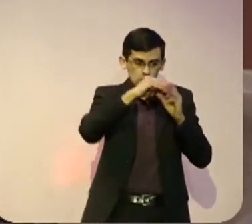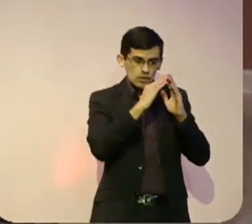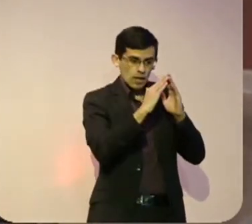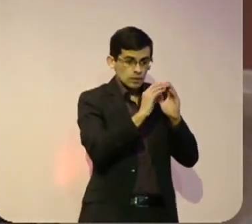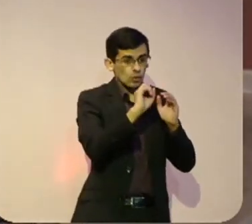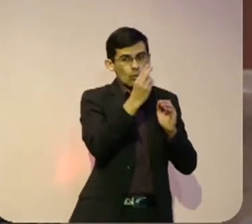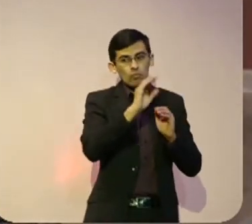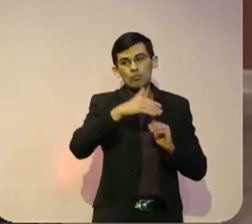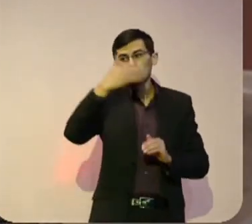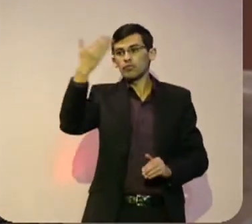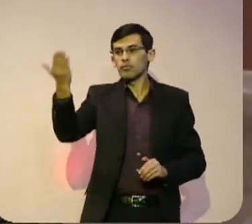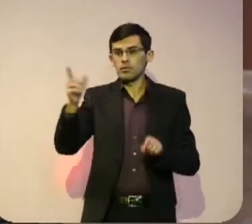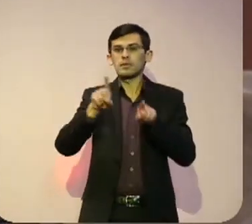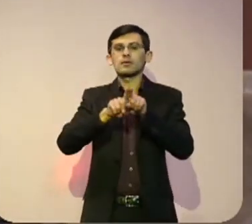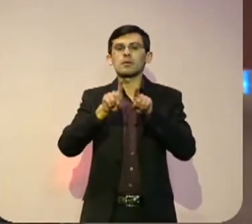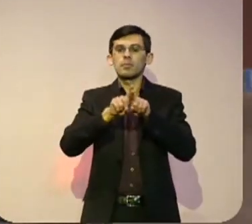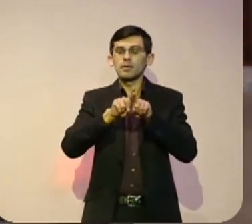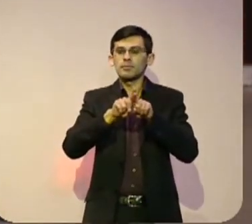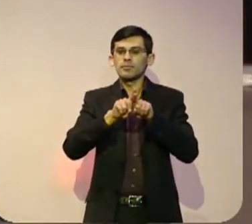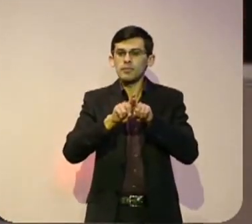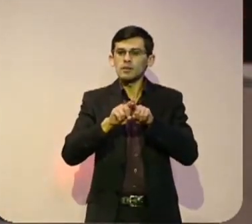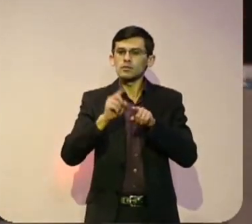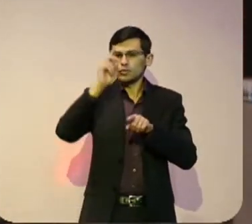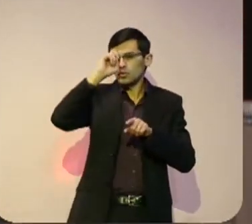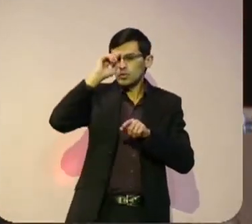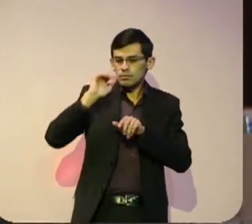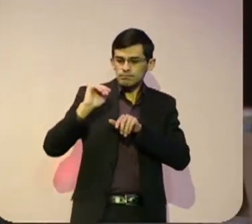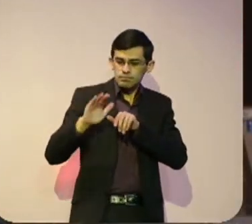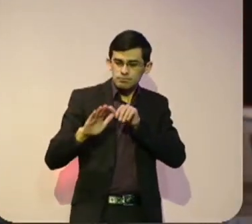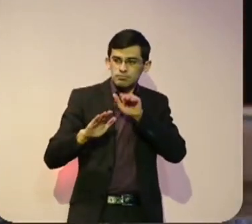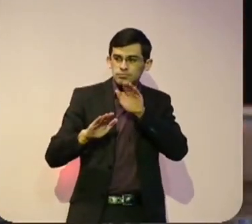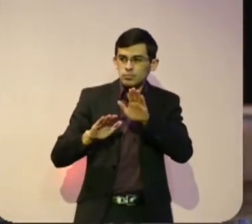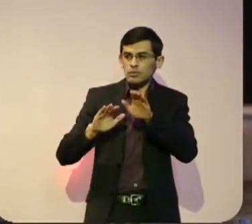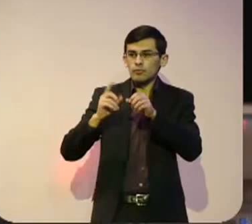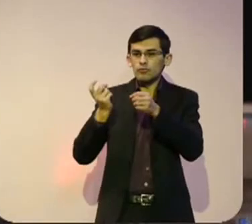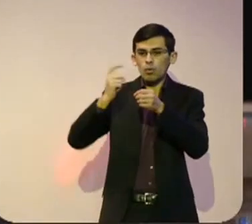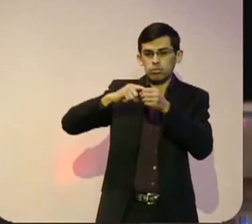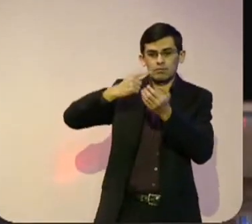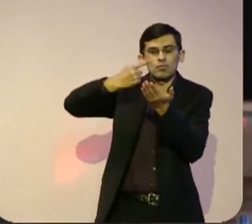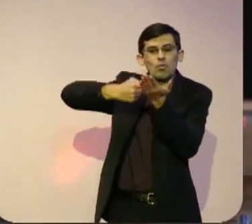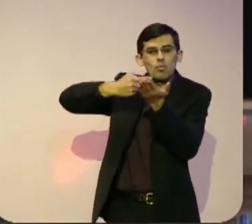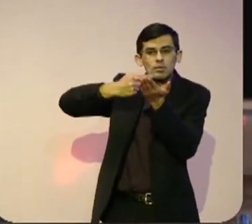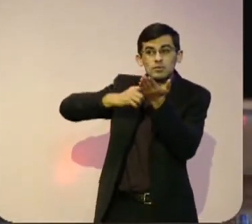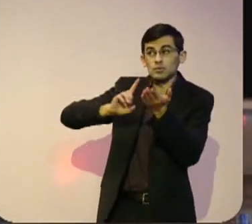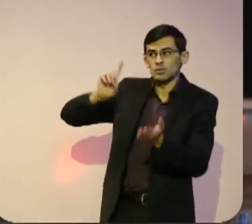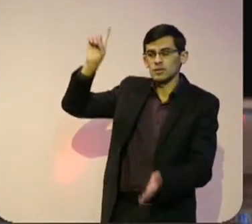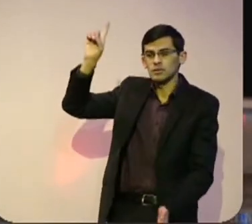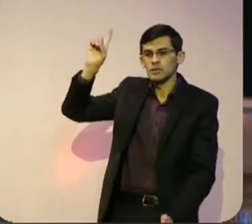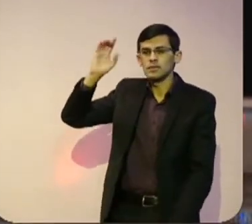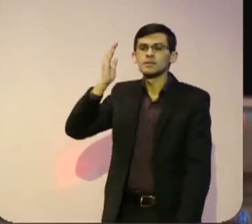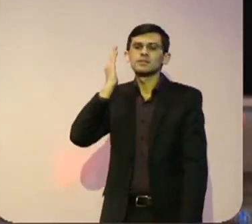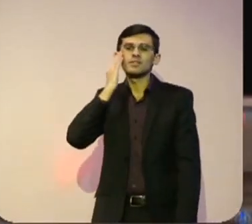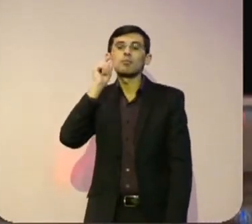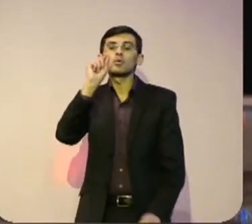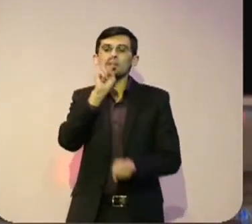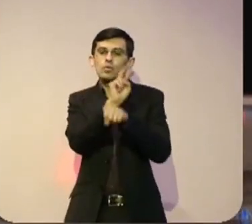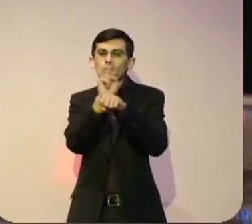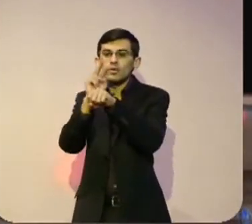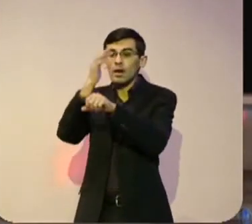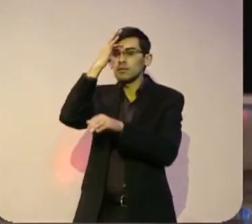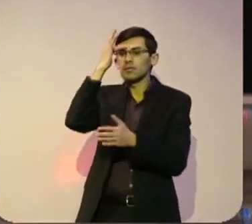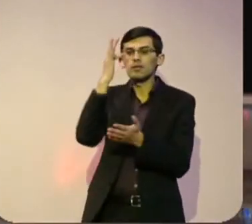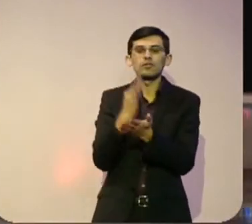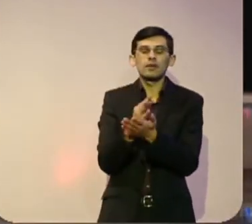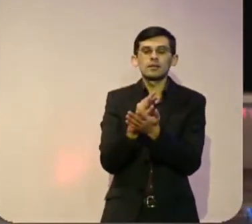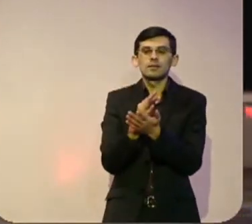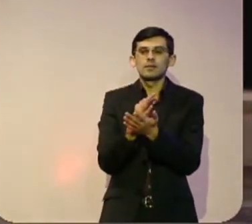fora de casa, dando pequenos passos para retomar ou não. Sabe qual é o cuidado da fé? O